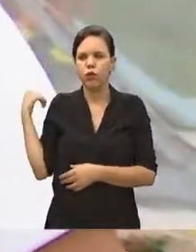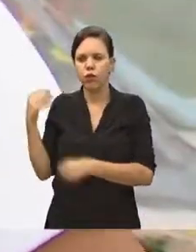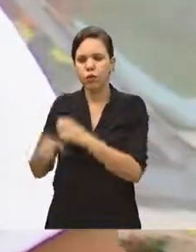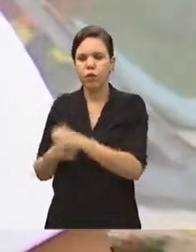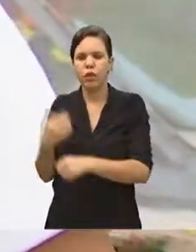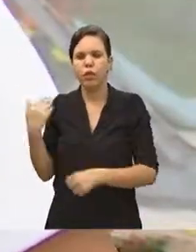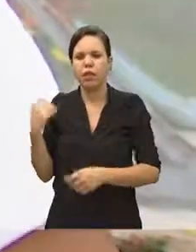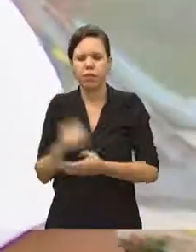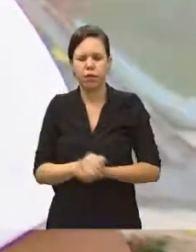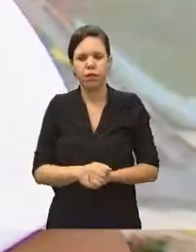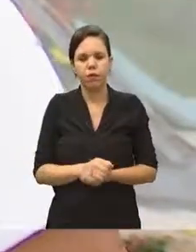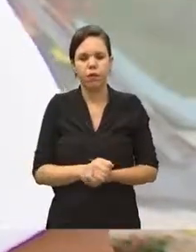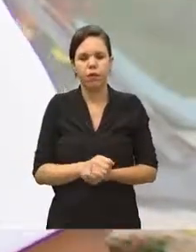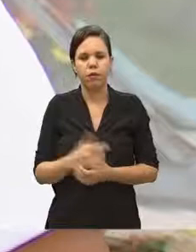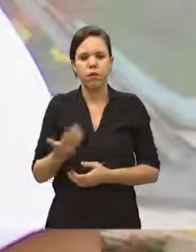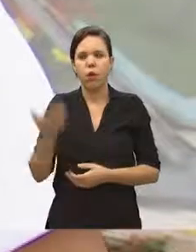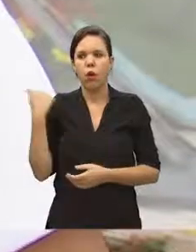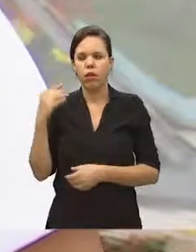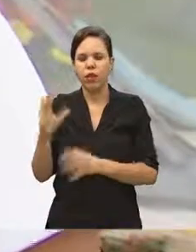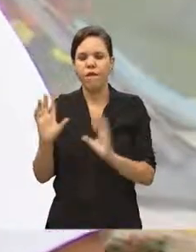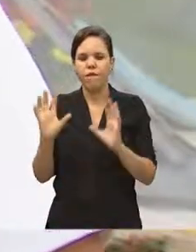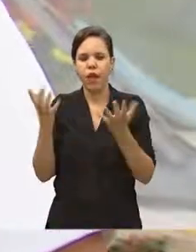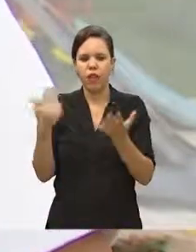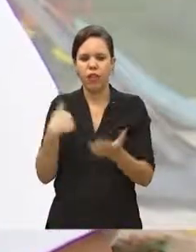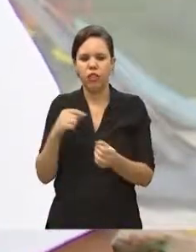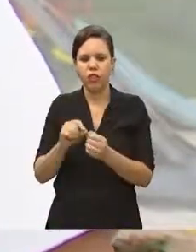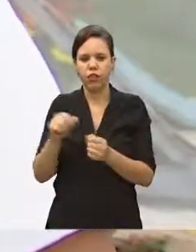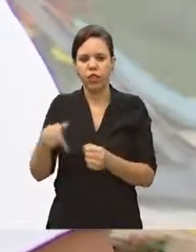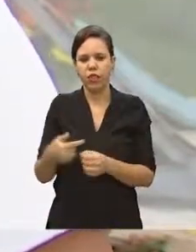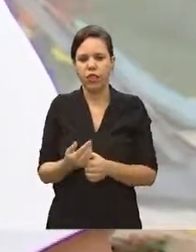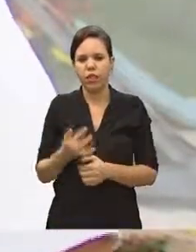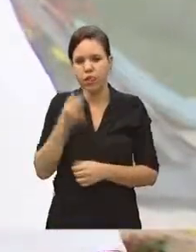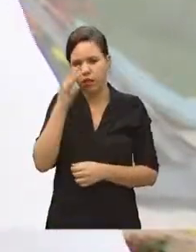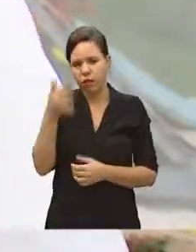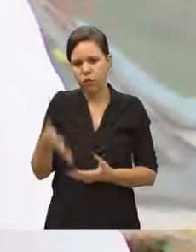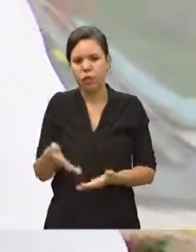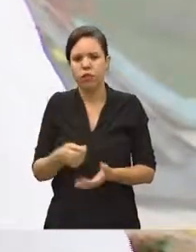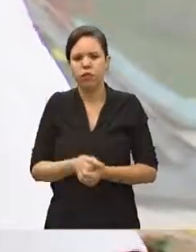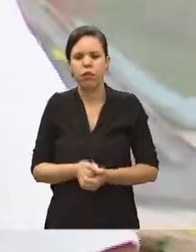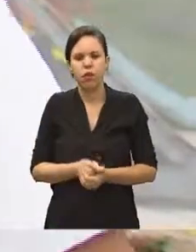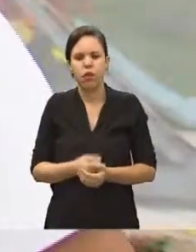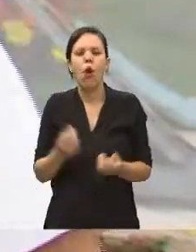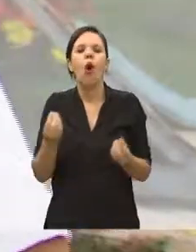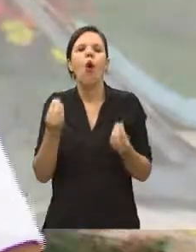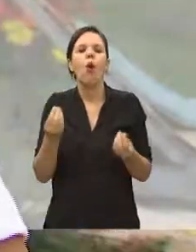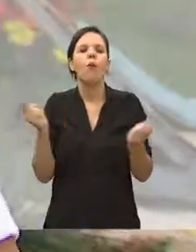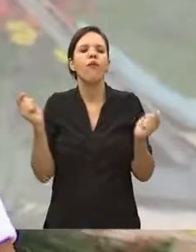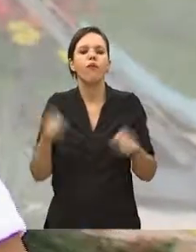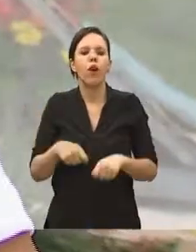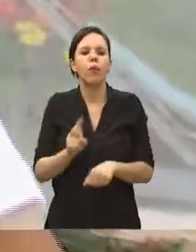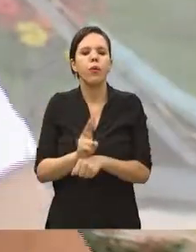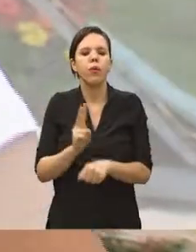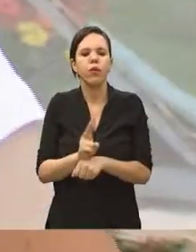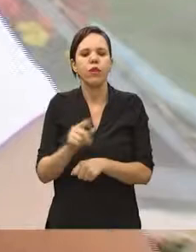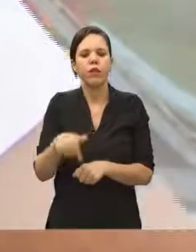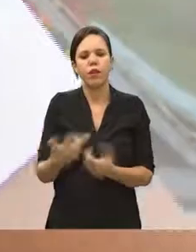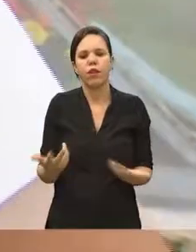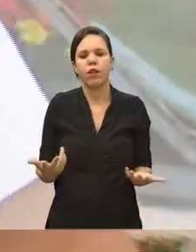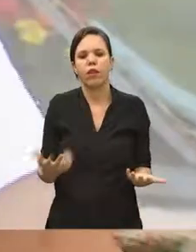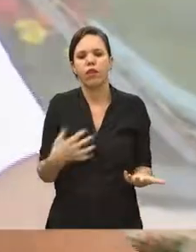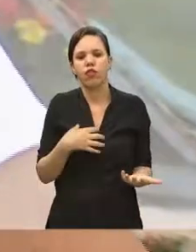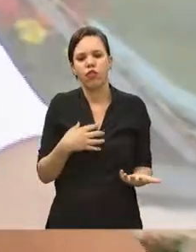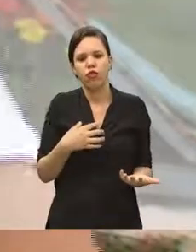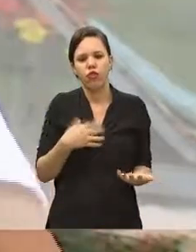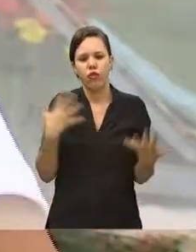do ano passado, na outra festa do jardim que a gente fez aqui. Né? Mas como foi possível então mantê-las e pelo jeito